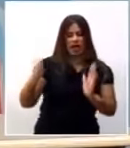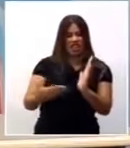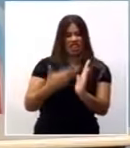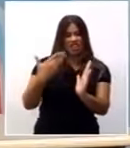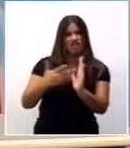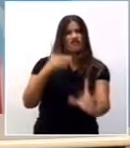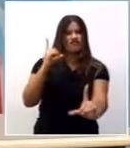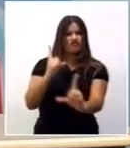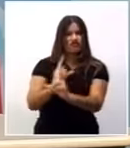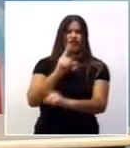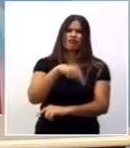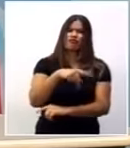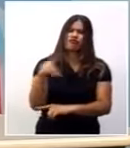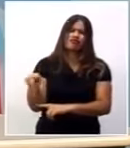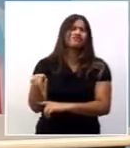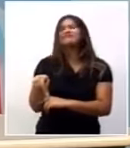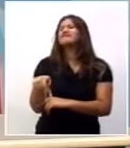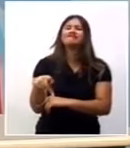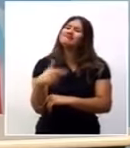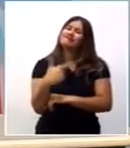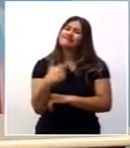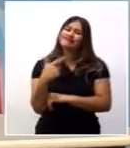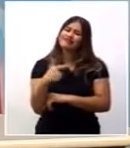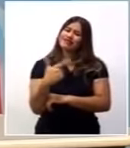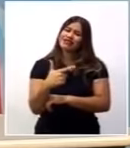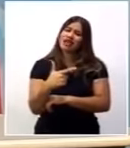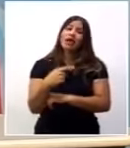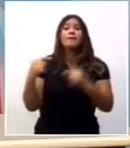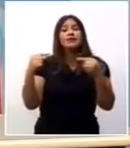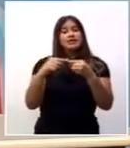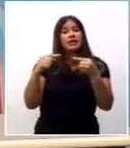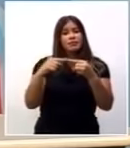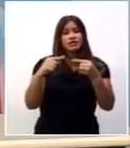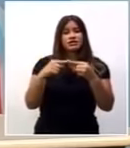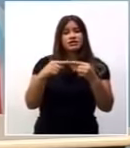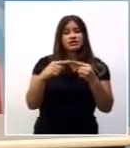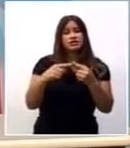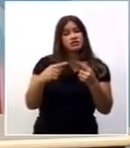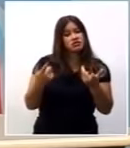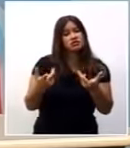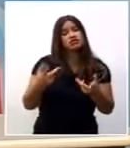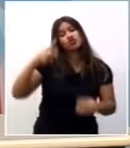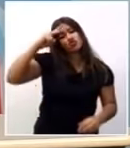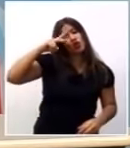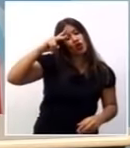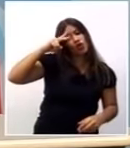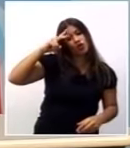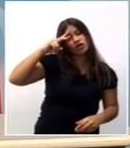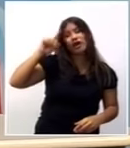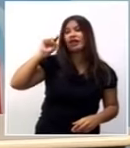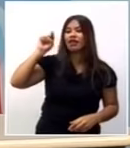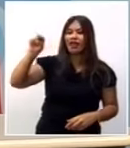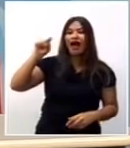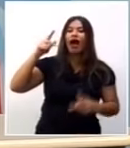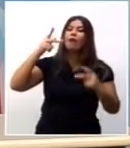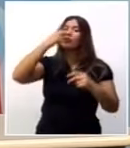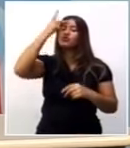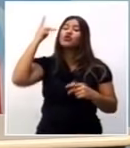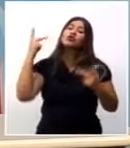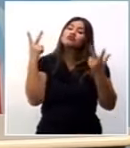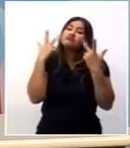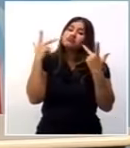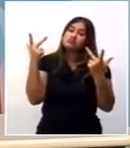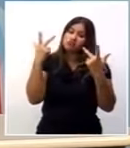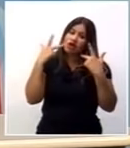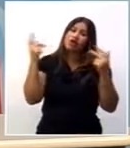somos professores, mas nós não estamos nos livros didáticos. Mas personagens comuns estão nesse Museu da Pessoa. A gente também pode escutar esse